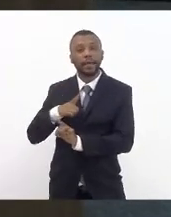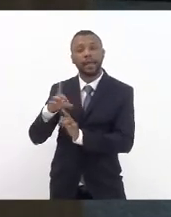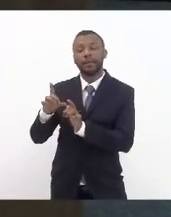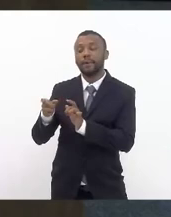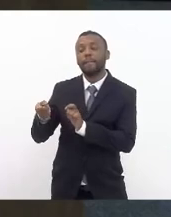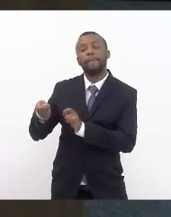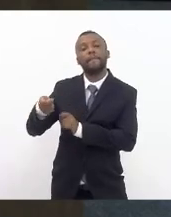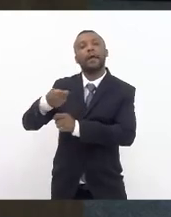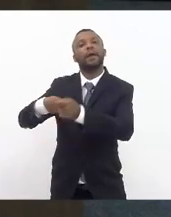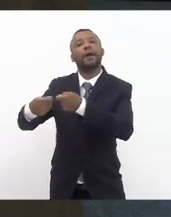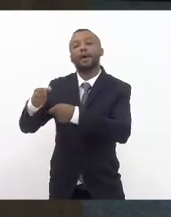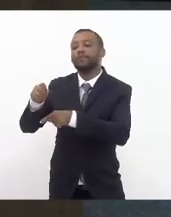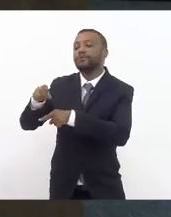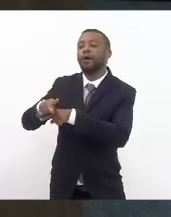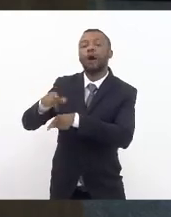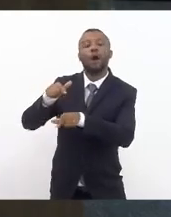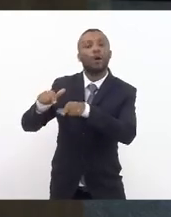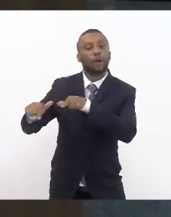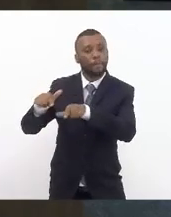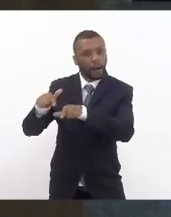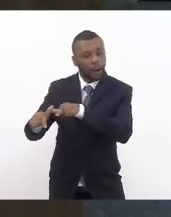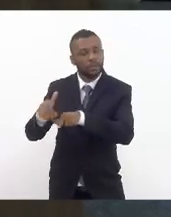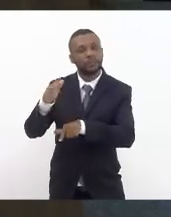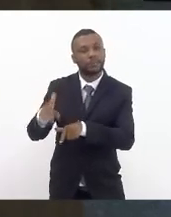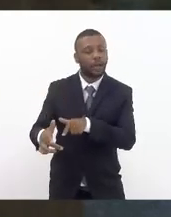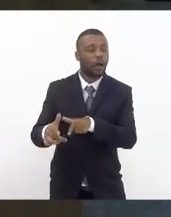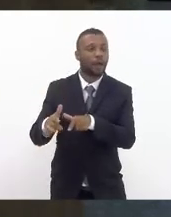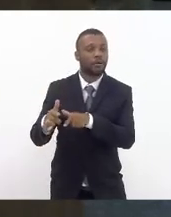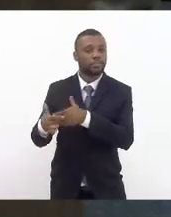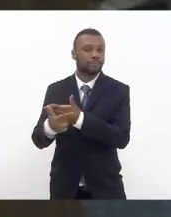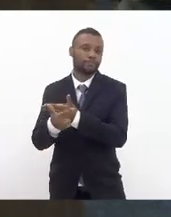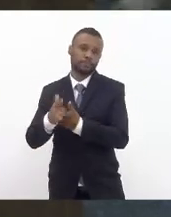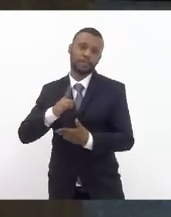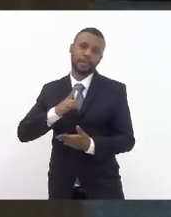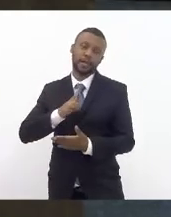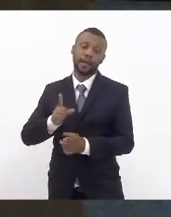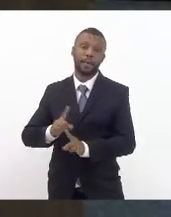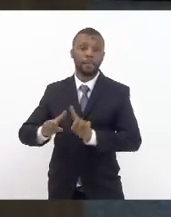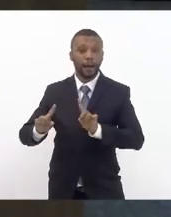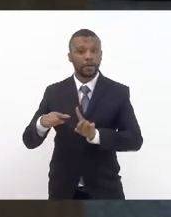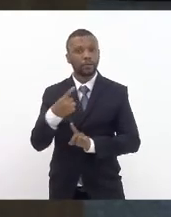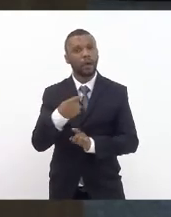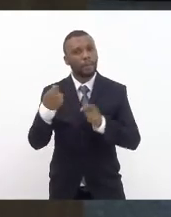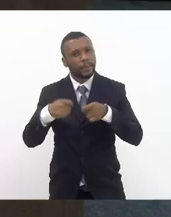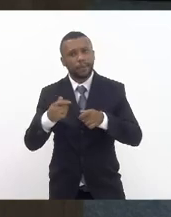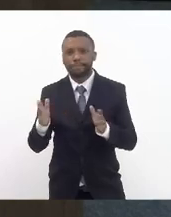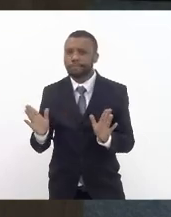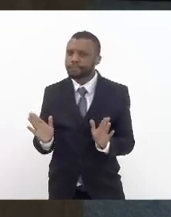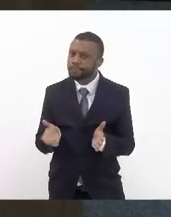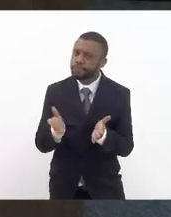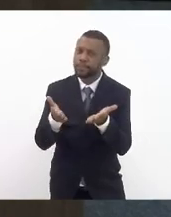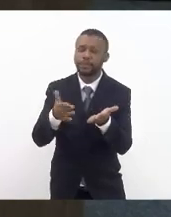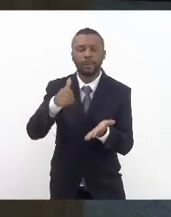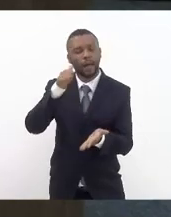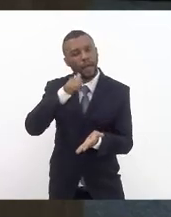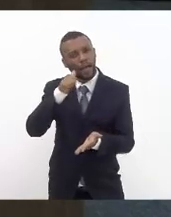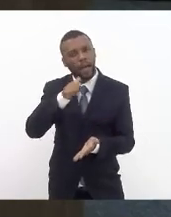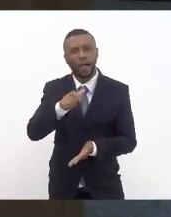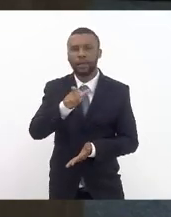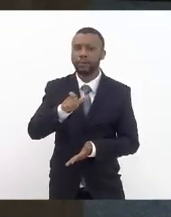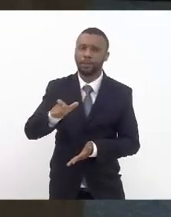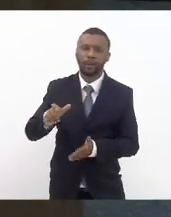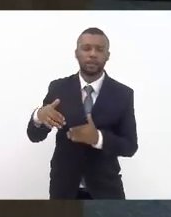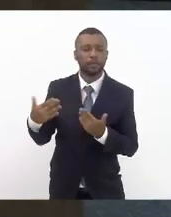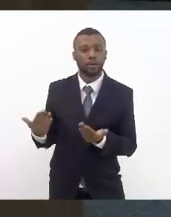mulheres. Já fazem esse ofício, mas é preciso incentivo a essas mulheres. Então,